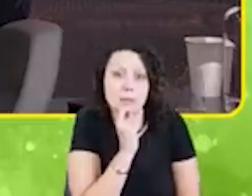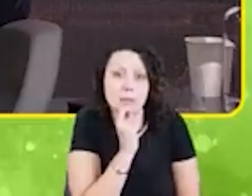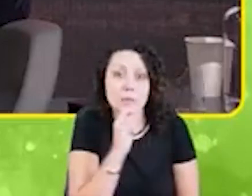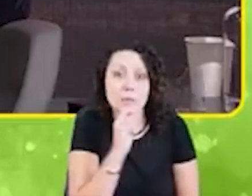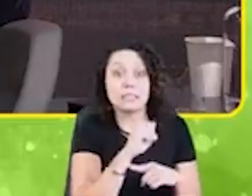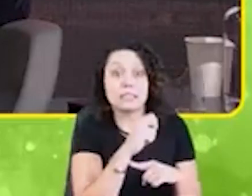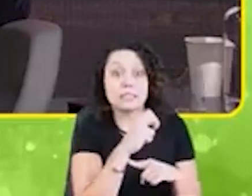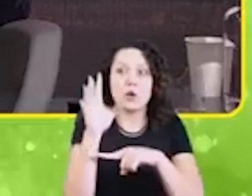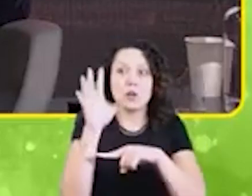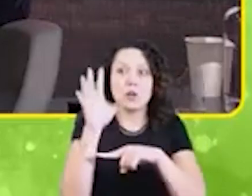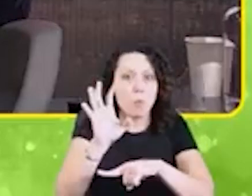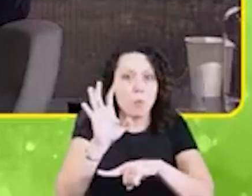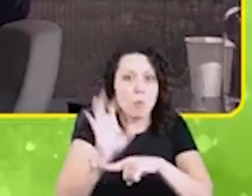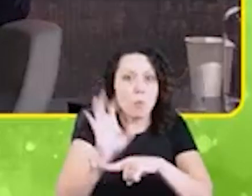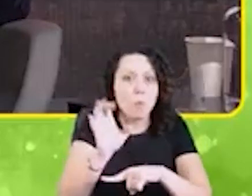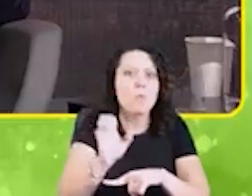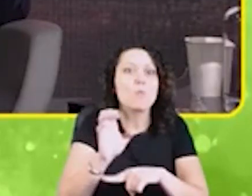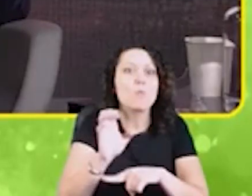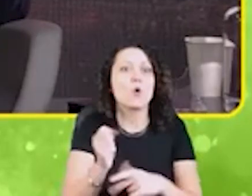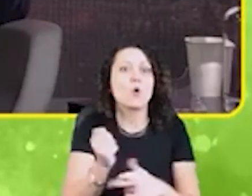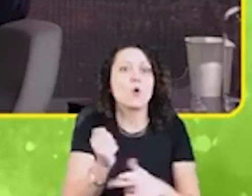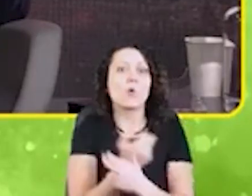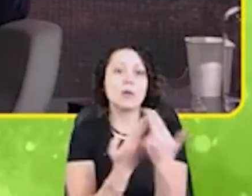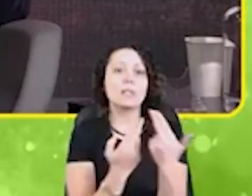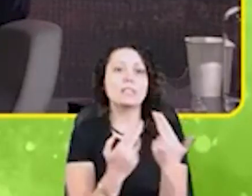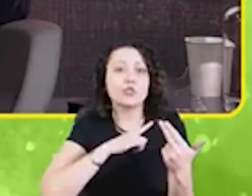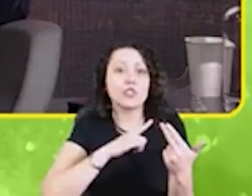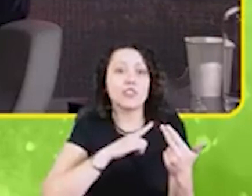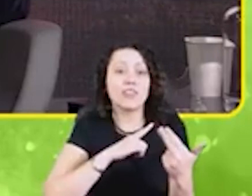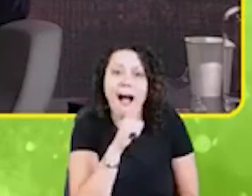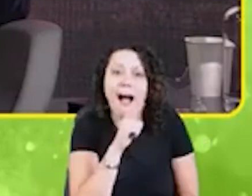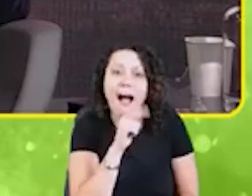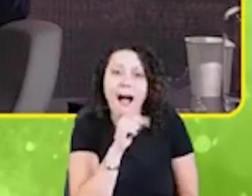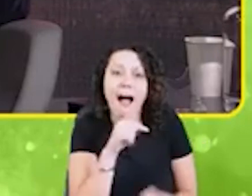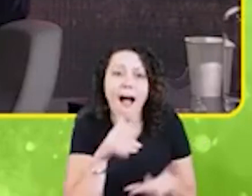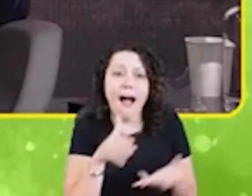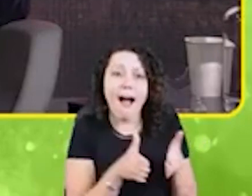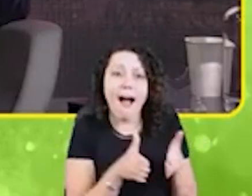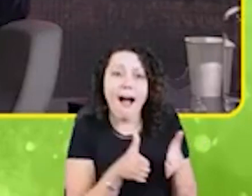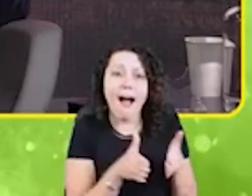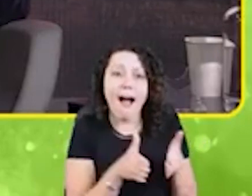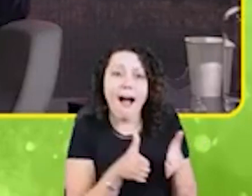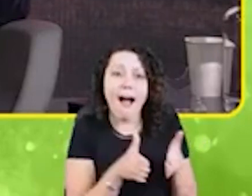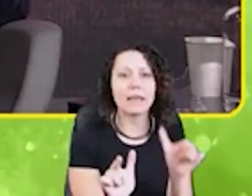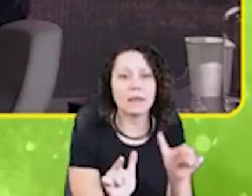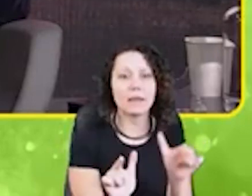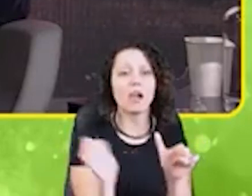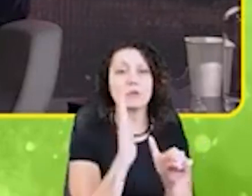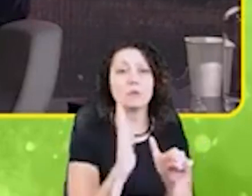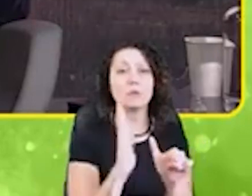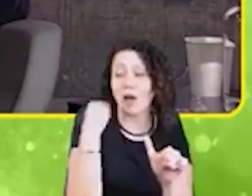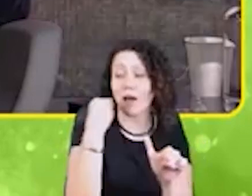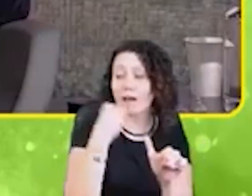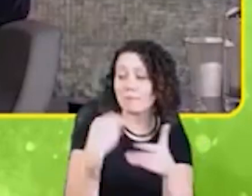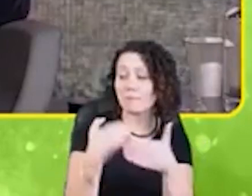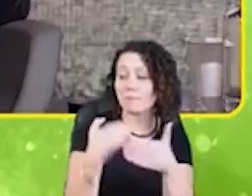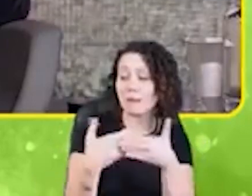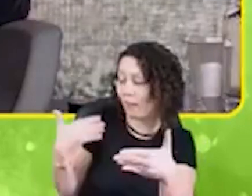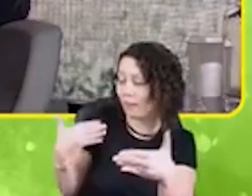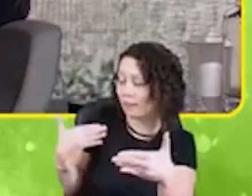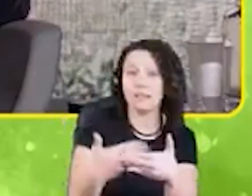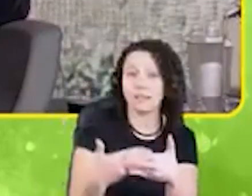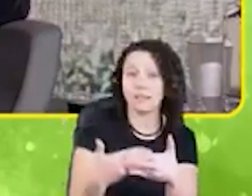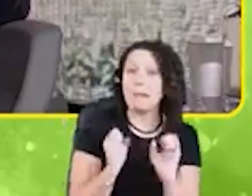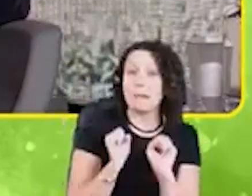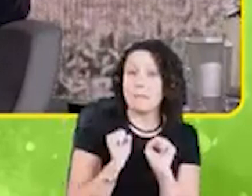novo Marco da água tudo toda essa formatação institucional que o Brasil desenvolveu nos últimos anos está à disposição dos países para